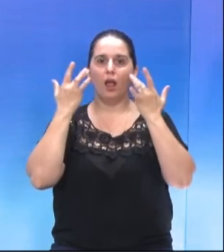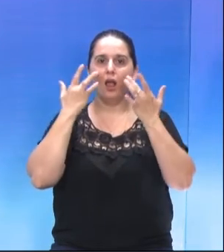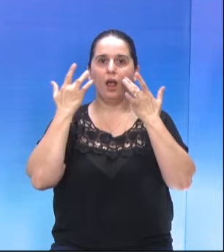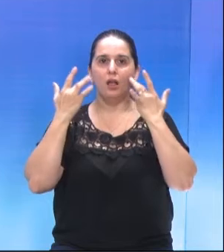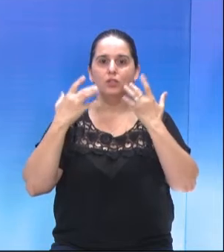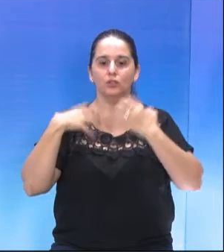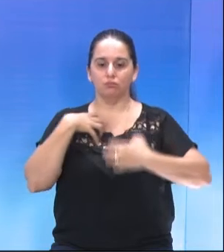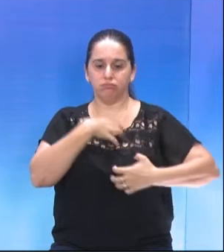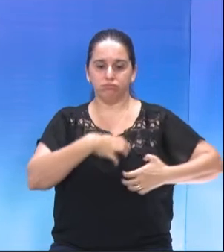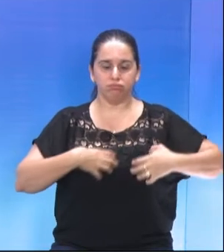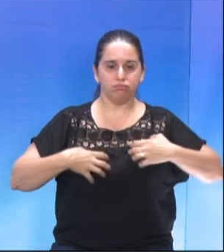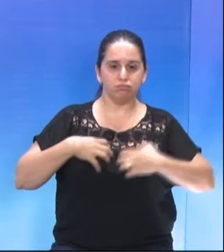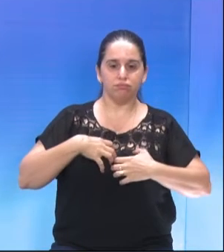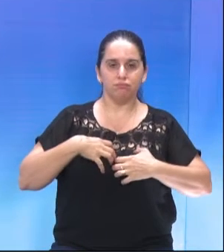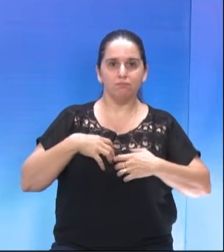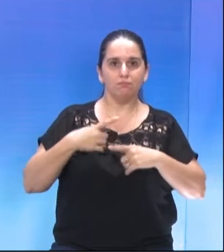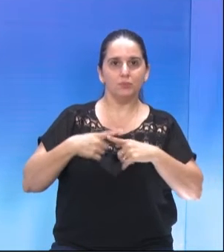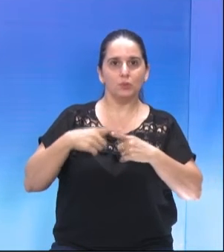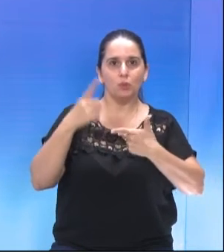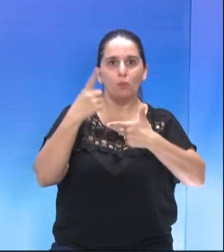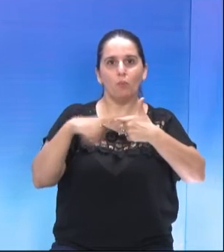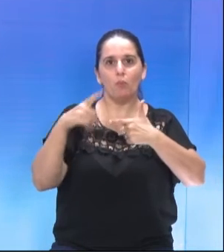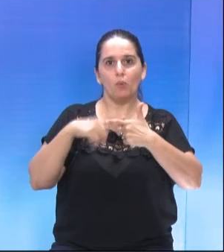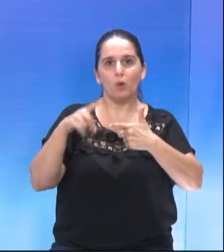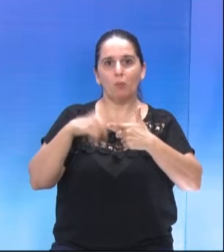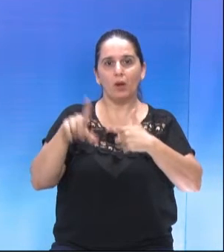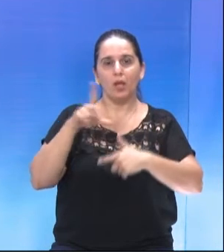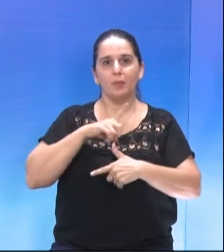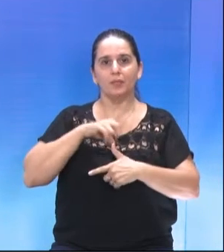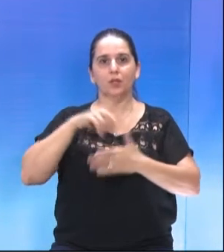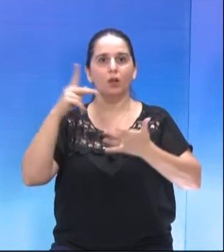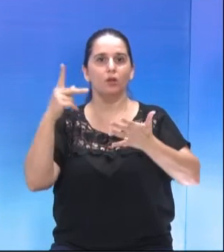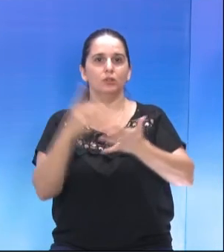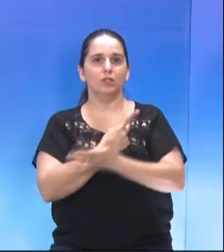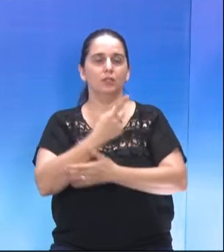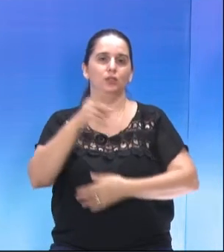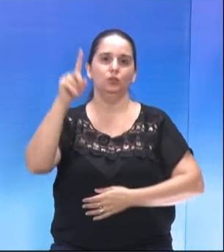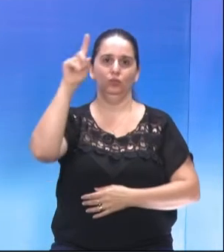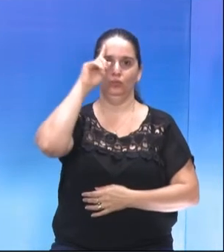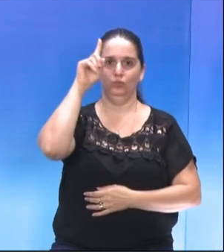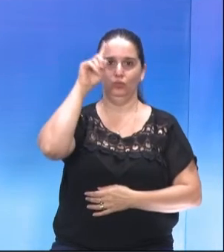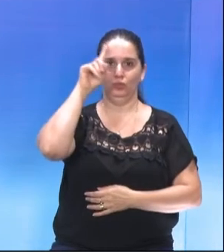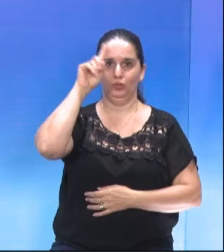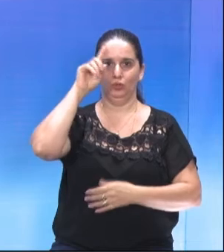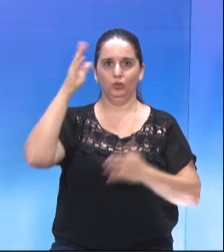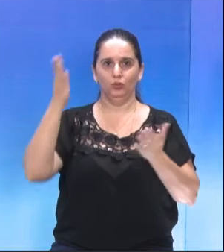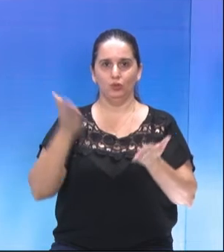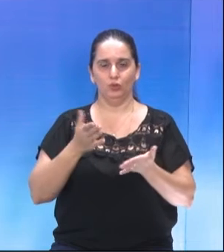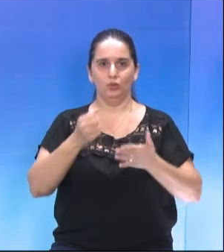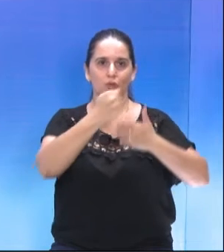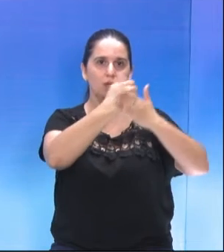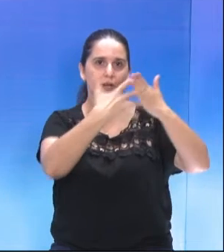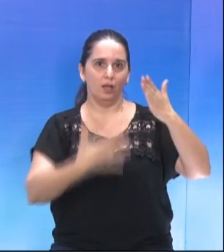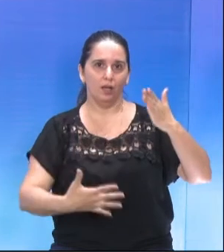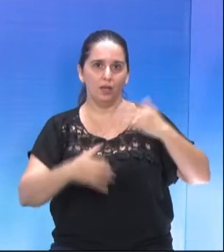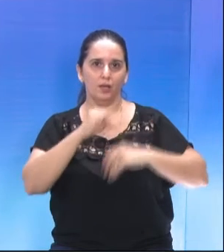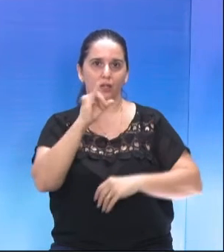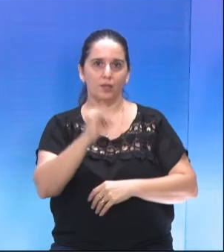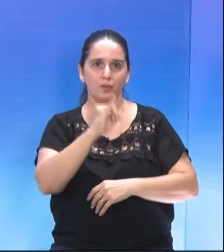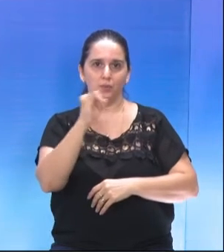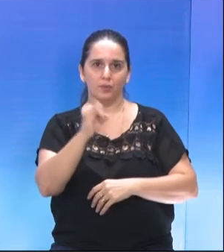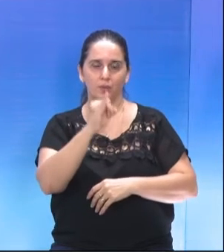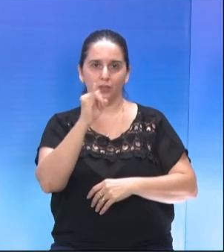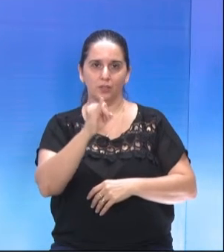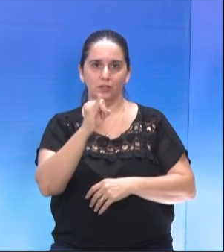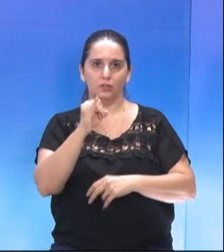inquietos, justamente pelos problemas que existem ou que acontecem no seu dia a dia. Outra característica importante que nós